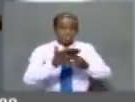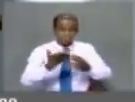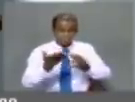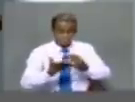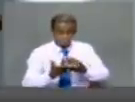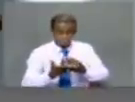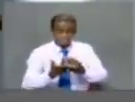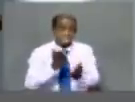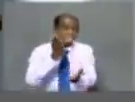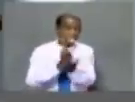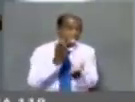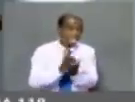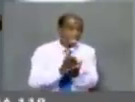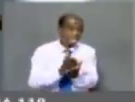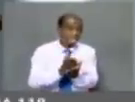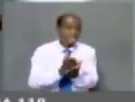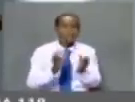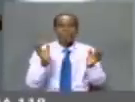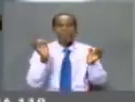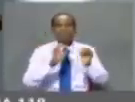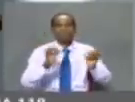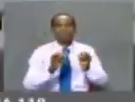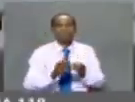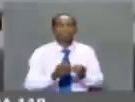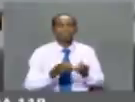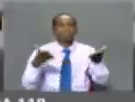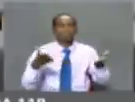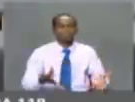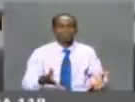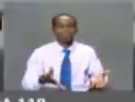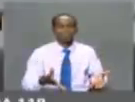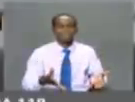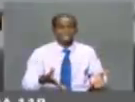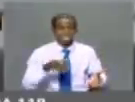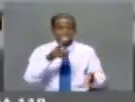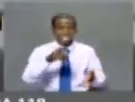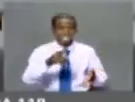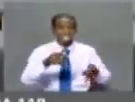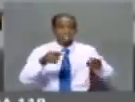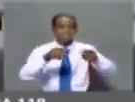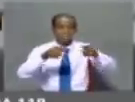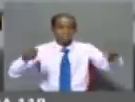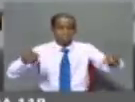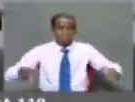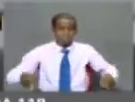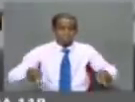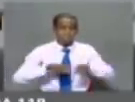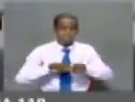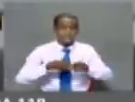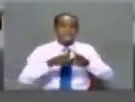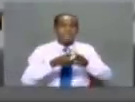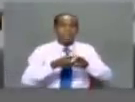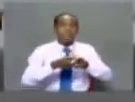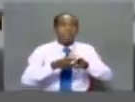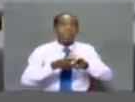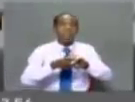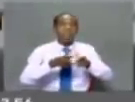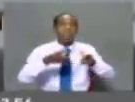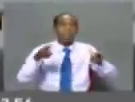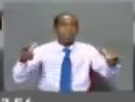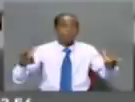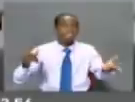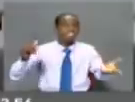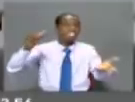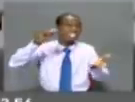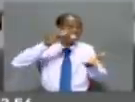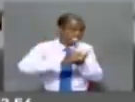E como é que se podia atribuir uma obra de grande dimensão, chamado dos maiores aeroportos, seria